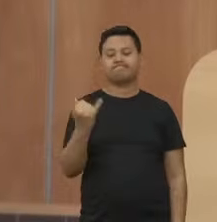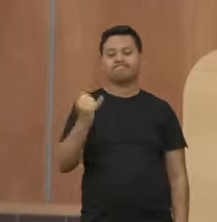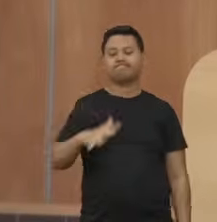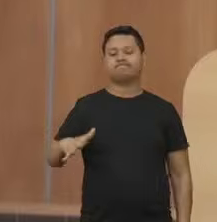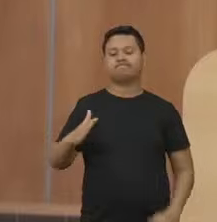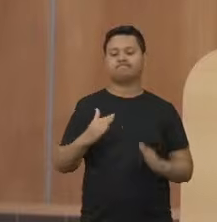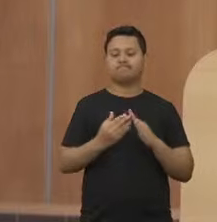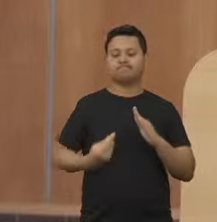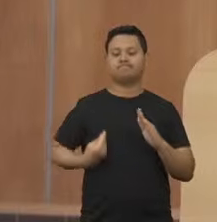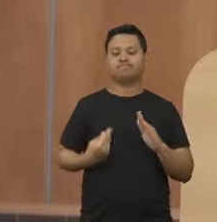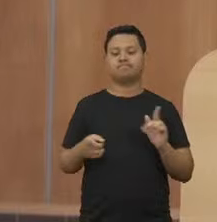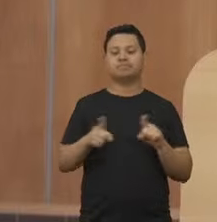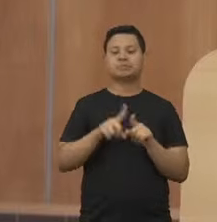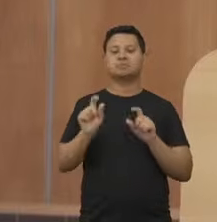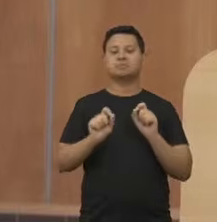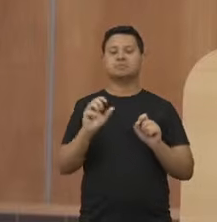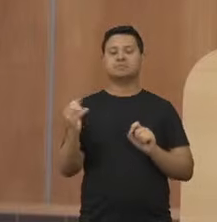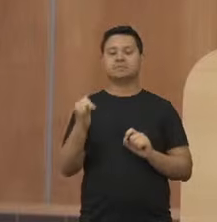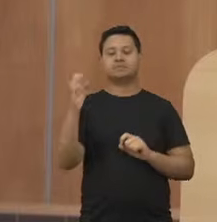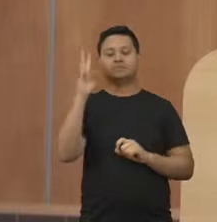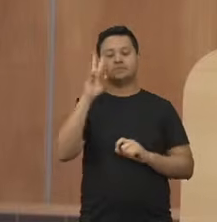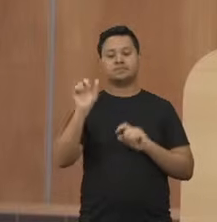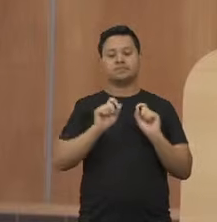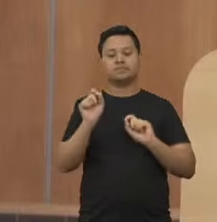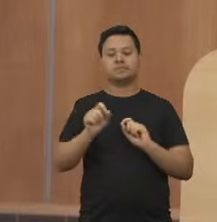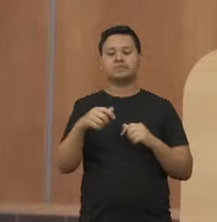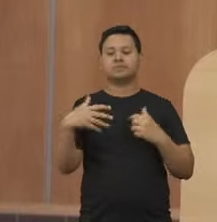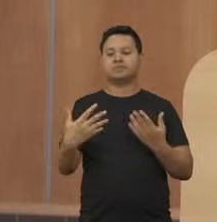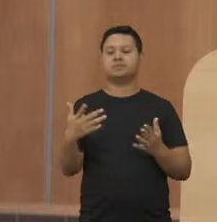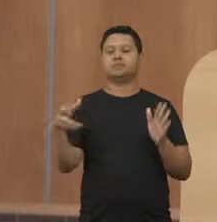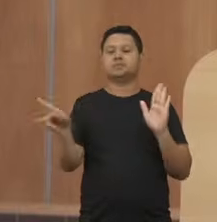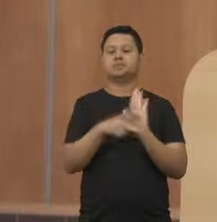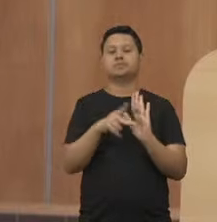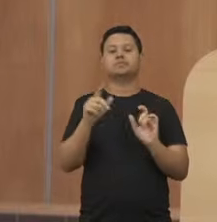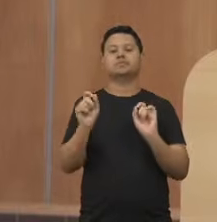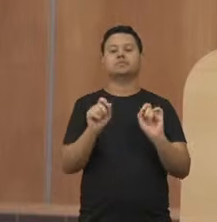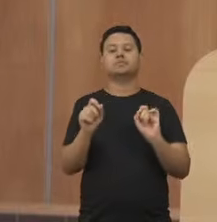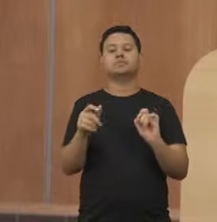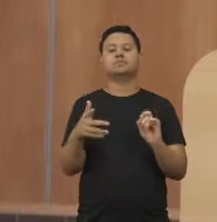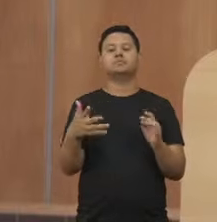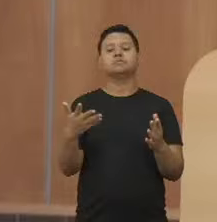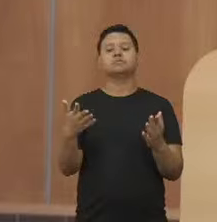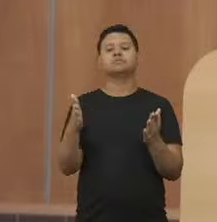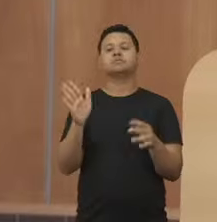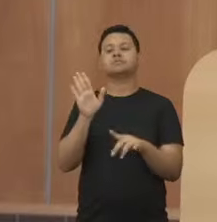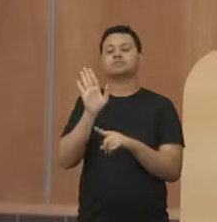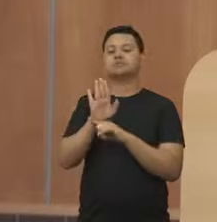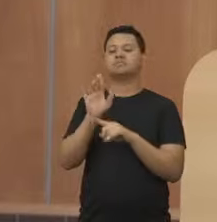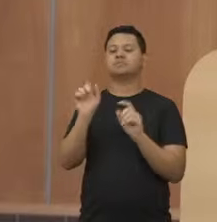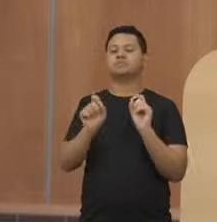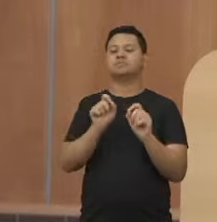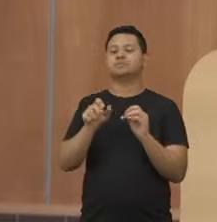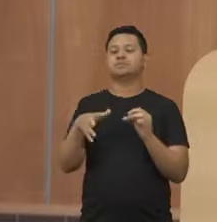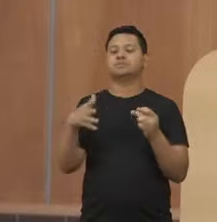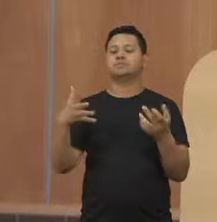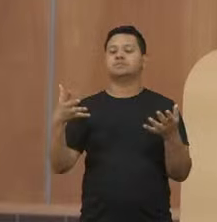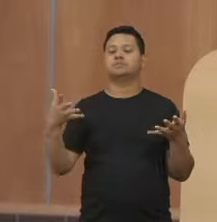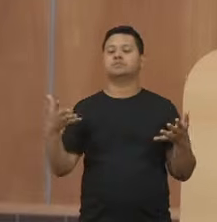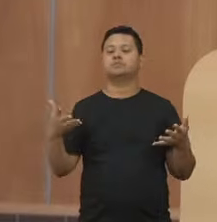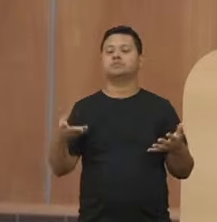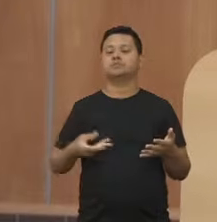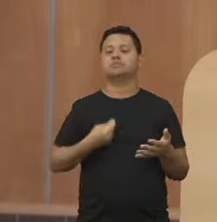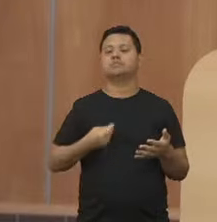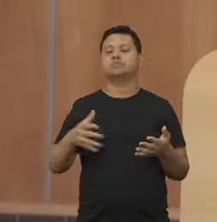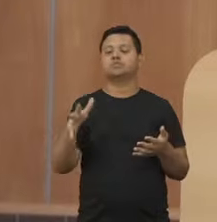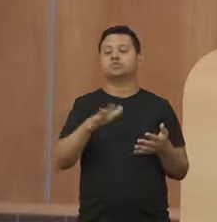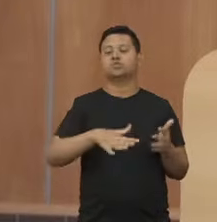importante. E é importante lembrar também que esses programas aqui, eles visam a gente fomentar a moradia no centro